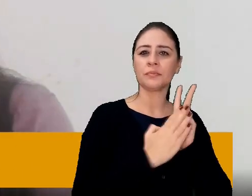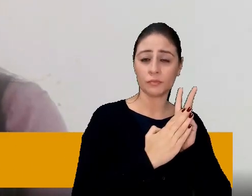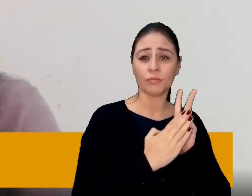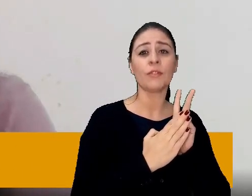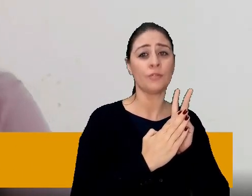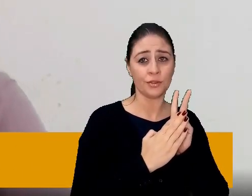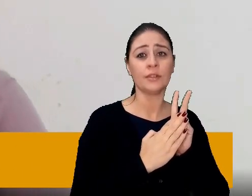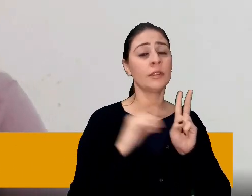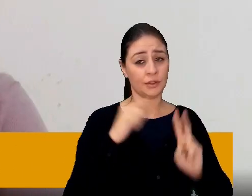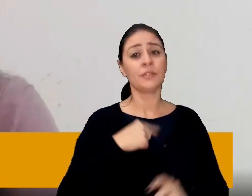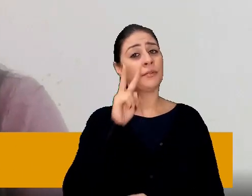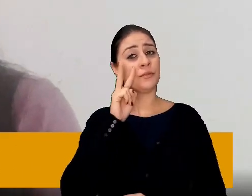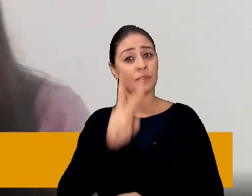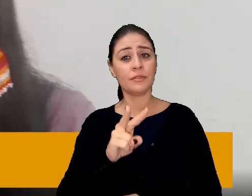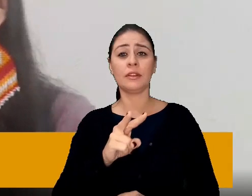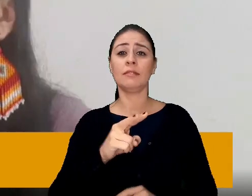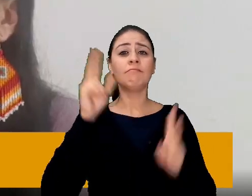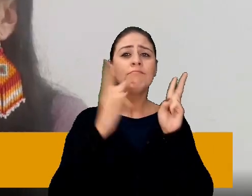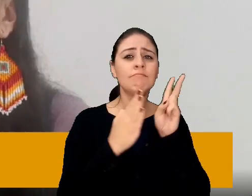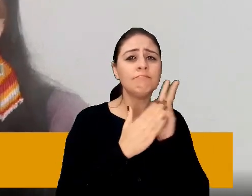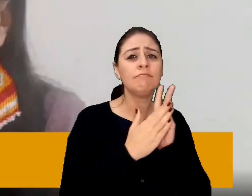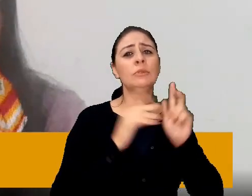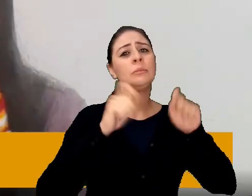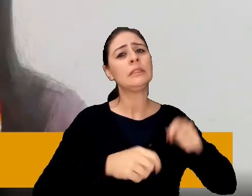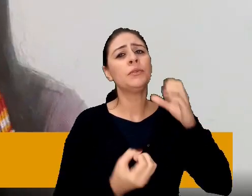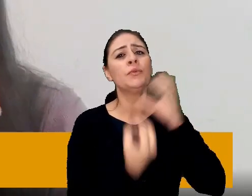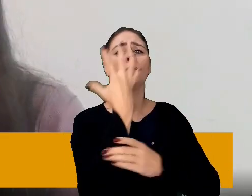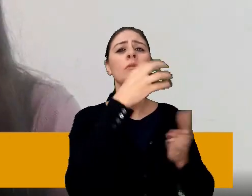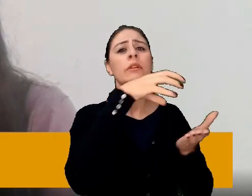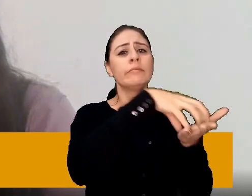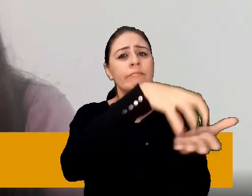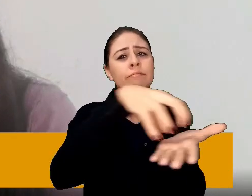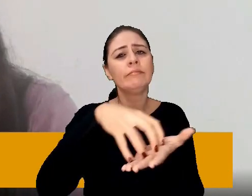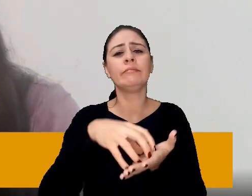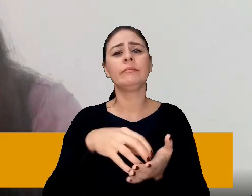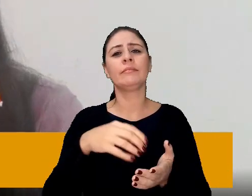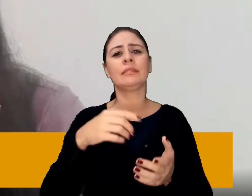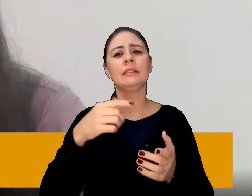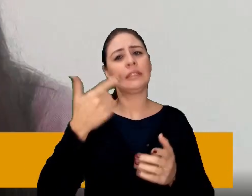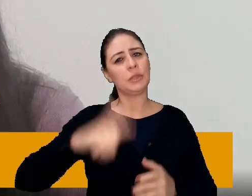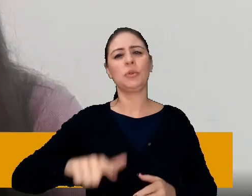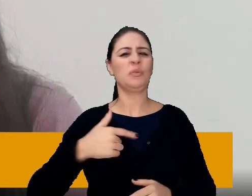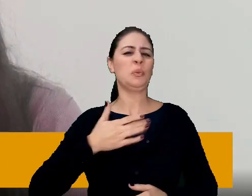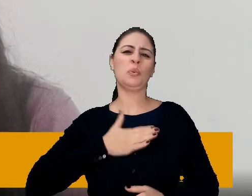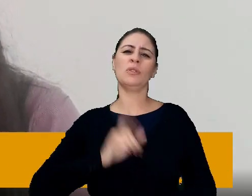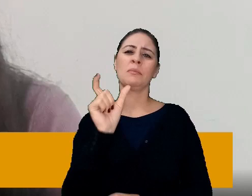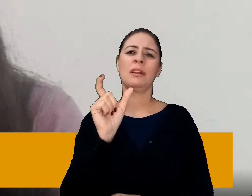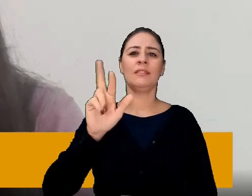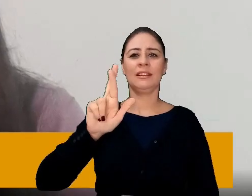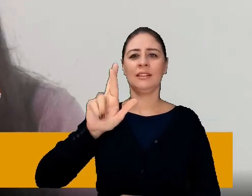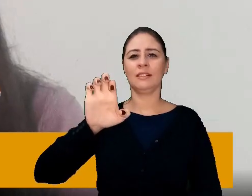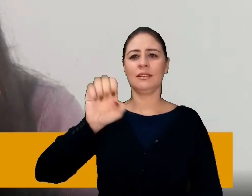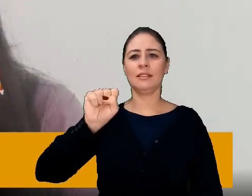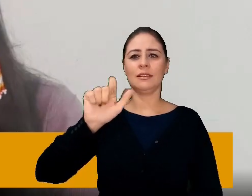tiveram que fazer novas retomadas, fundarem aldeias. Eu não gosto muito de falar essa palavra resgatar também, porque quando a gente